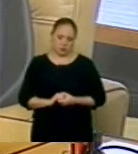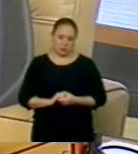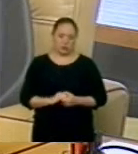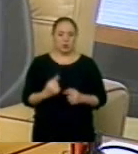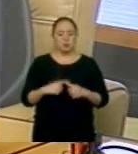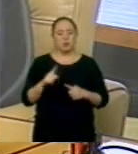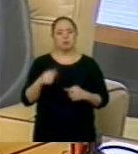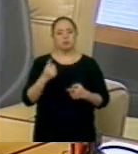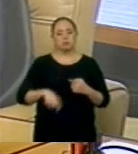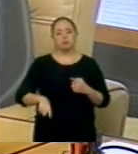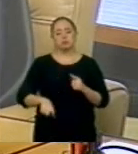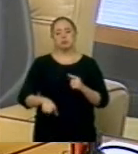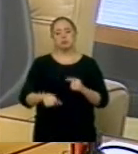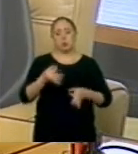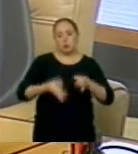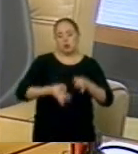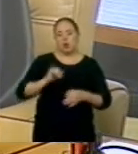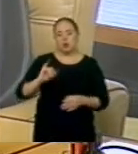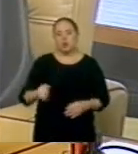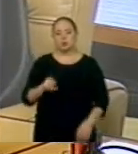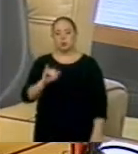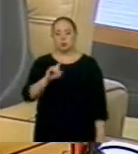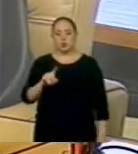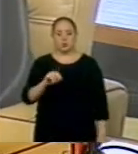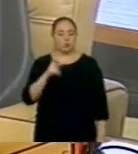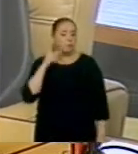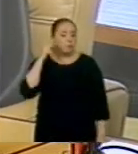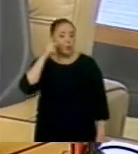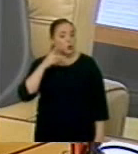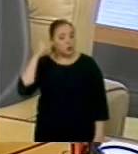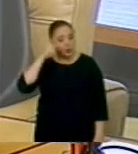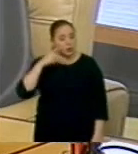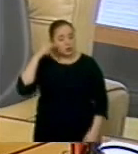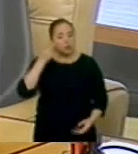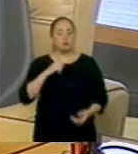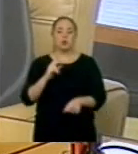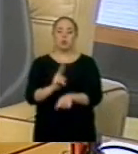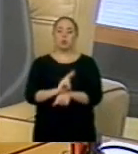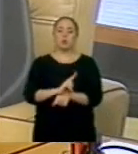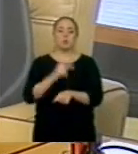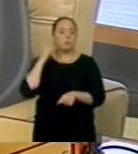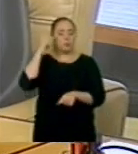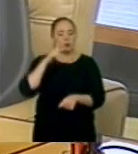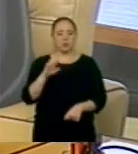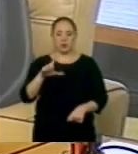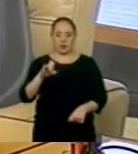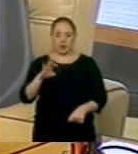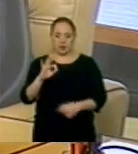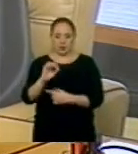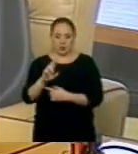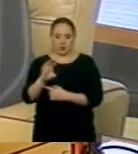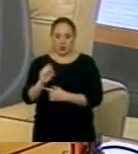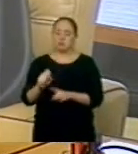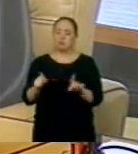legítimo e constitucional juízo político, sujeito ao posterior controle político dos eleitores e pautados